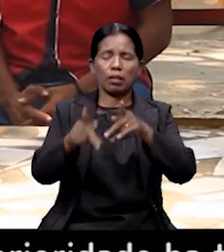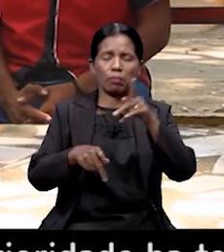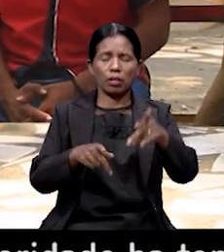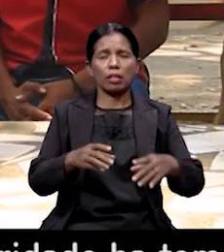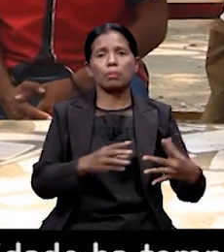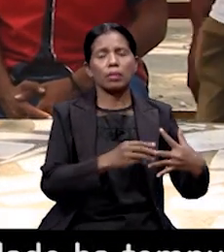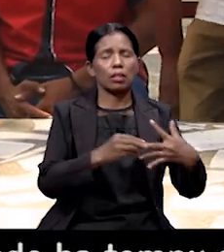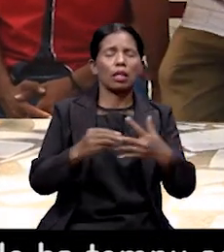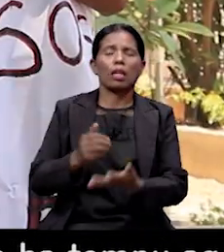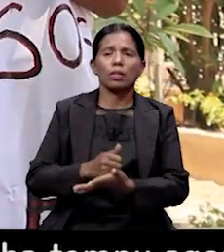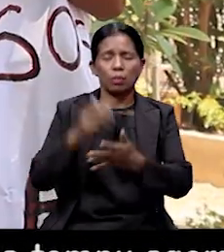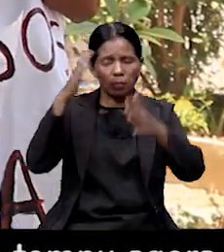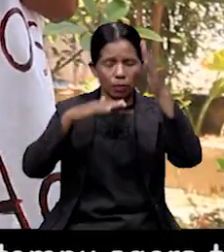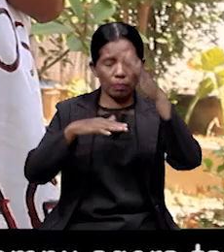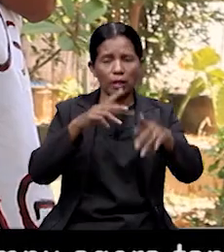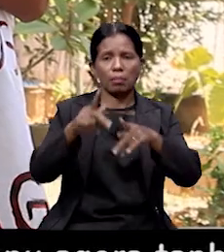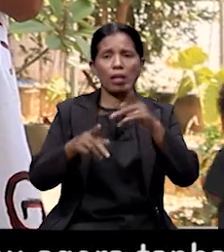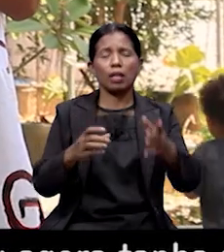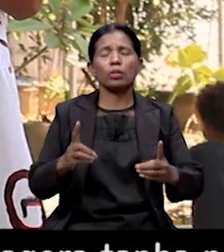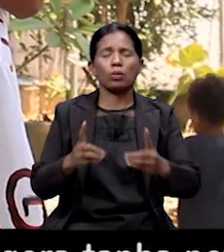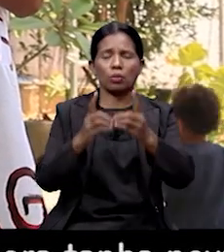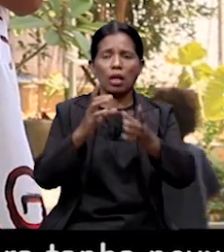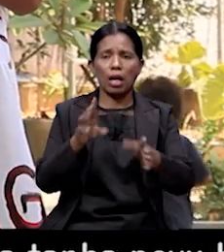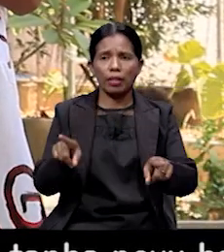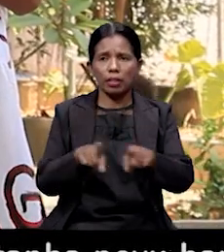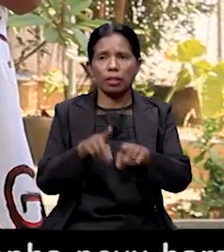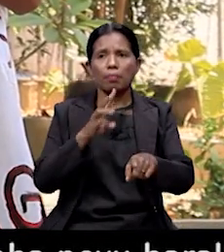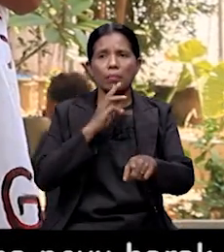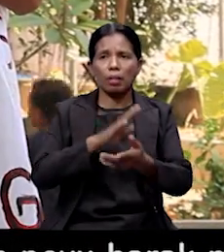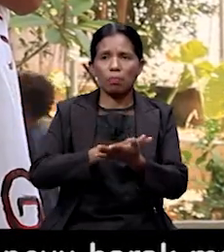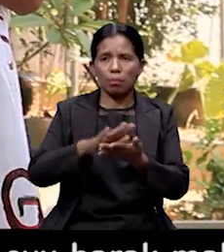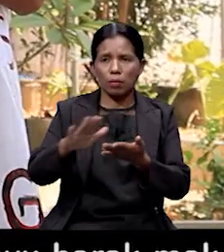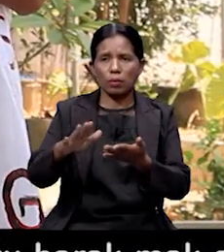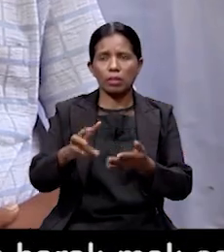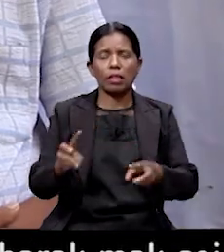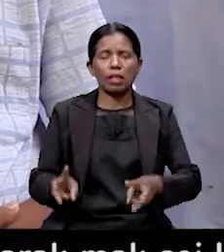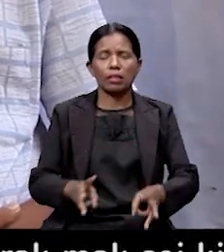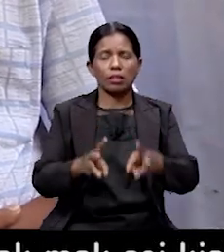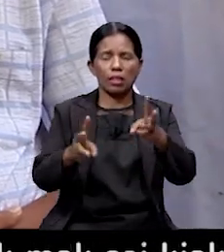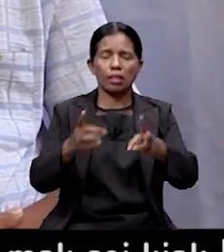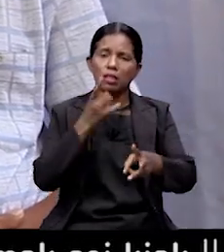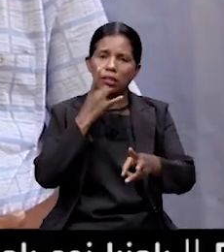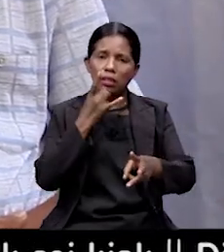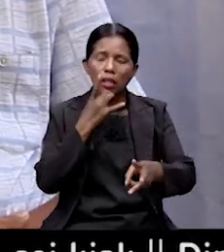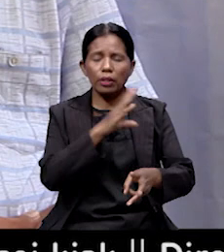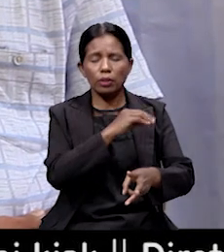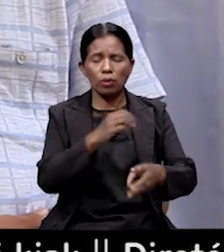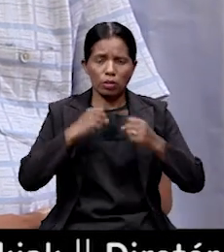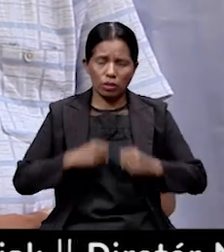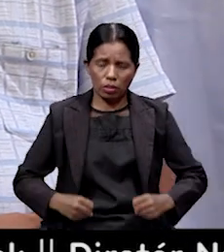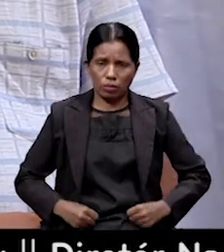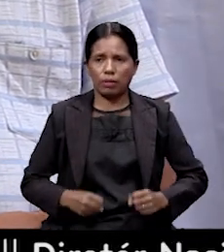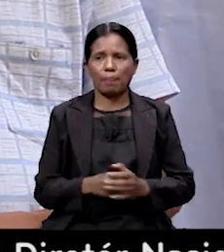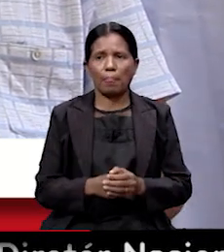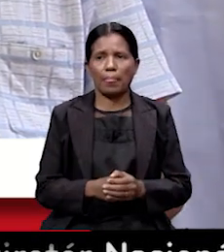hirak nebe povo enfrenta nessa bemos, estrada, eletricidade, no saúde. E situação serne a mihare e orçamento privativo